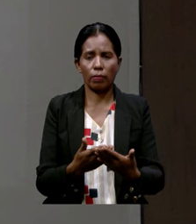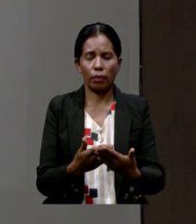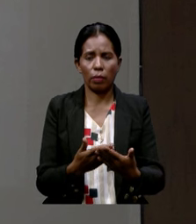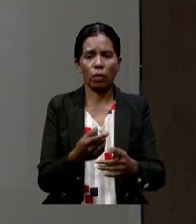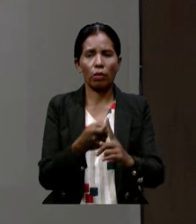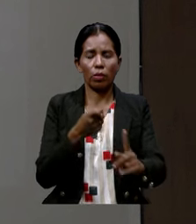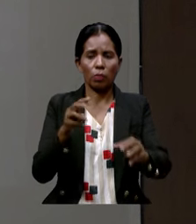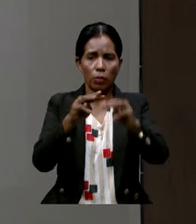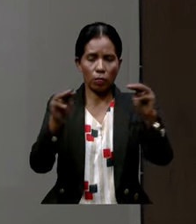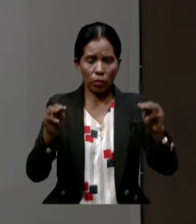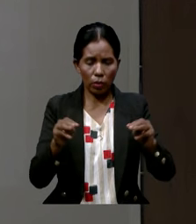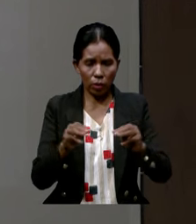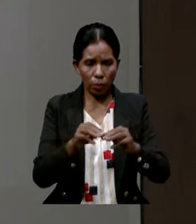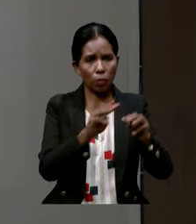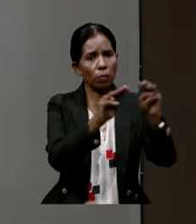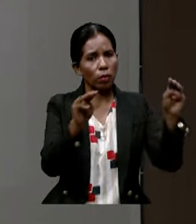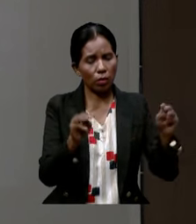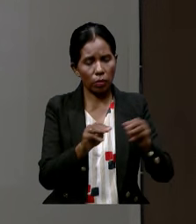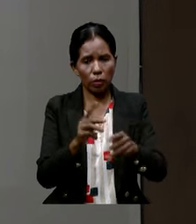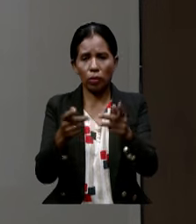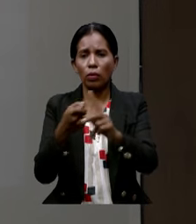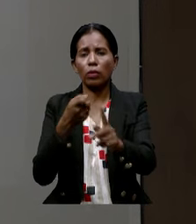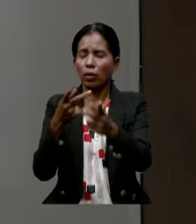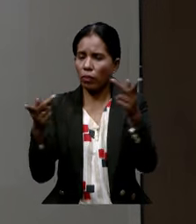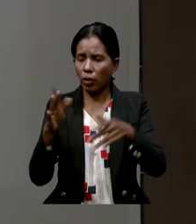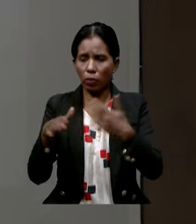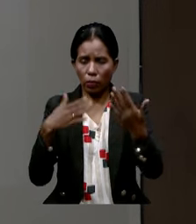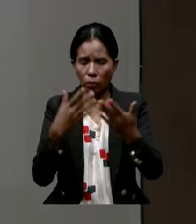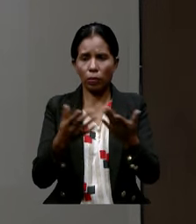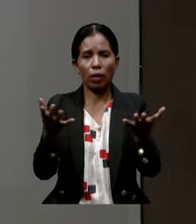husi municípios husi fatin hoto husi